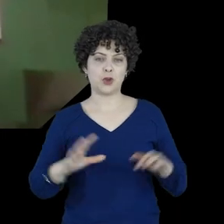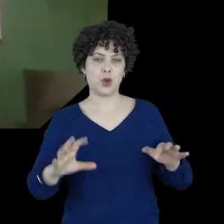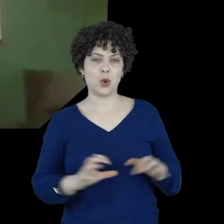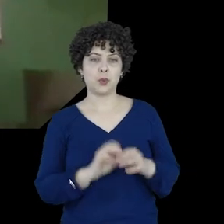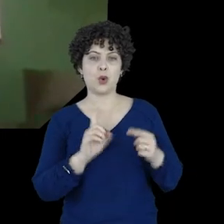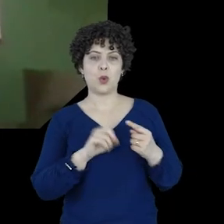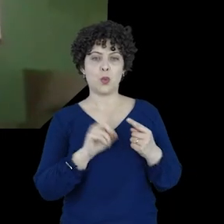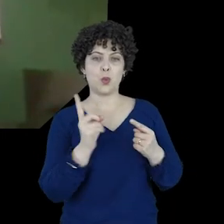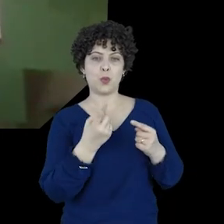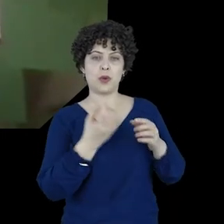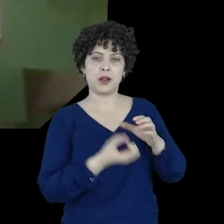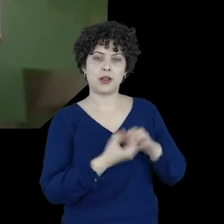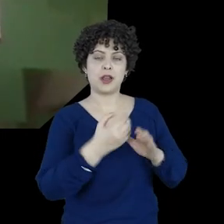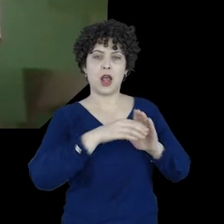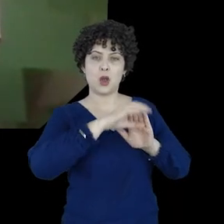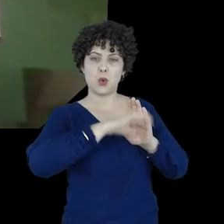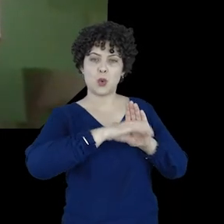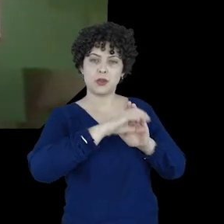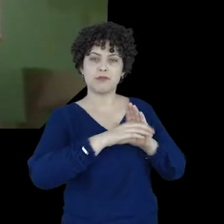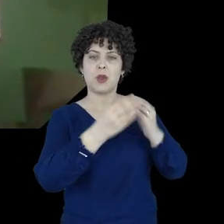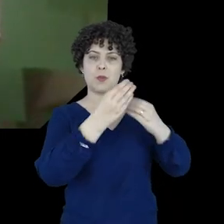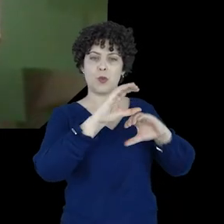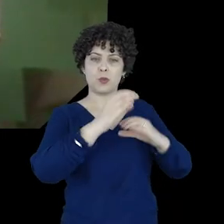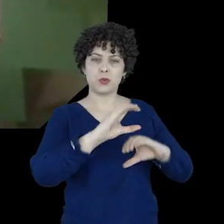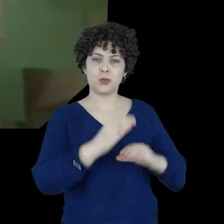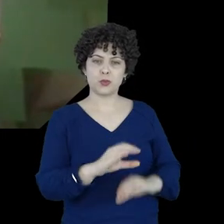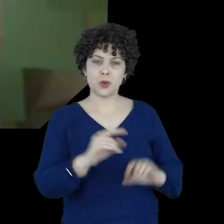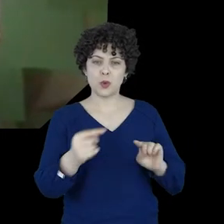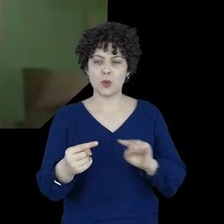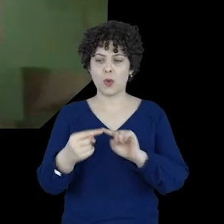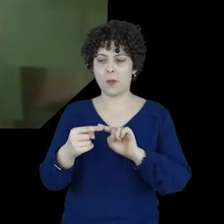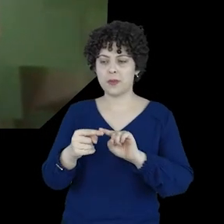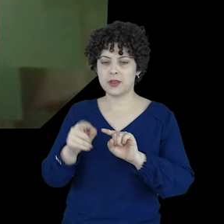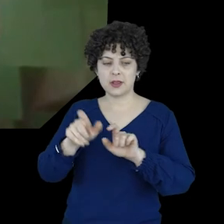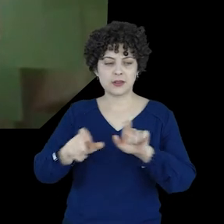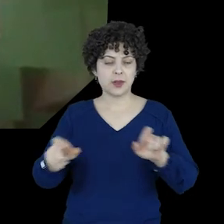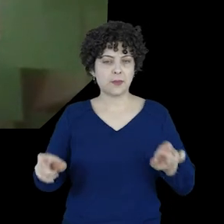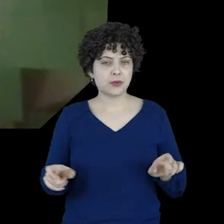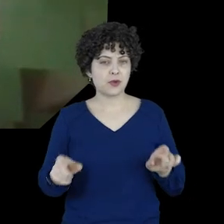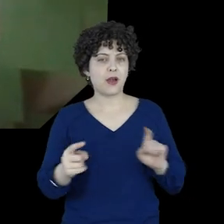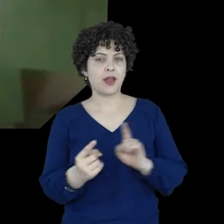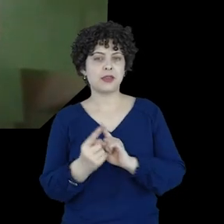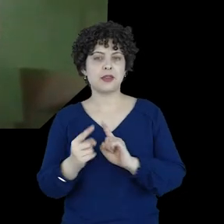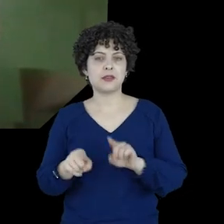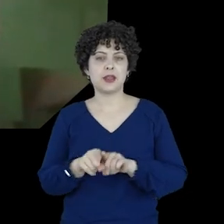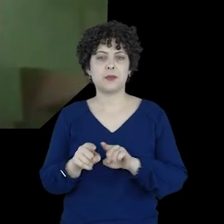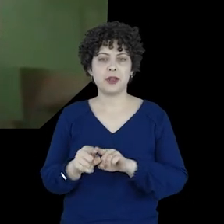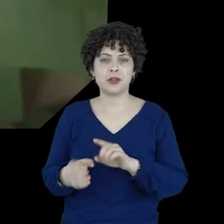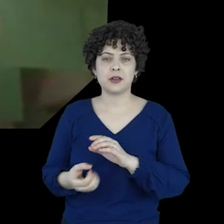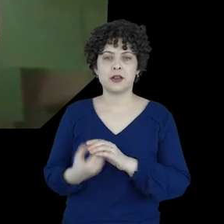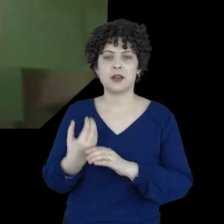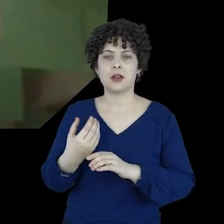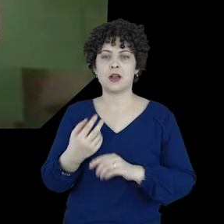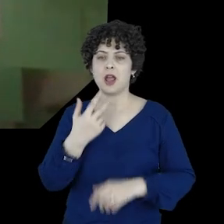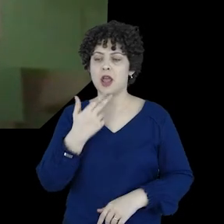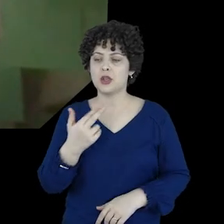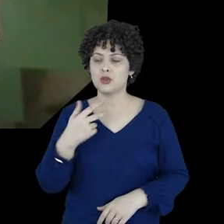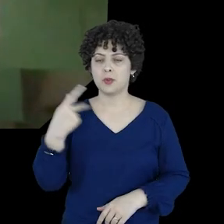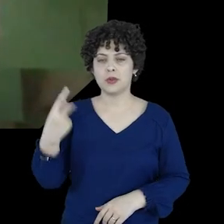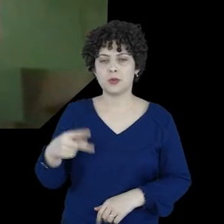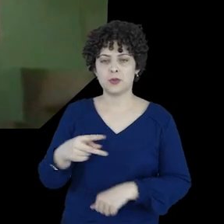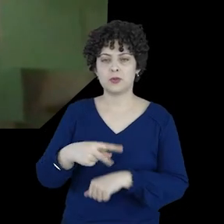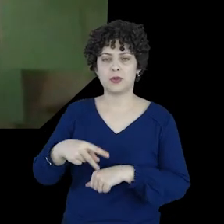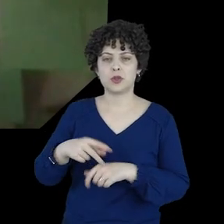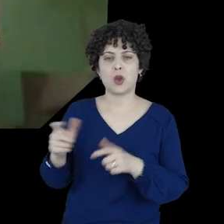Uma está ligada à criação de conteúdo que atenda às necessidades das pessoas, à criação de conteúdo no idioma